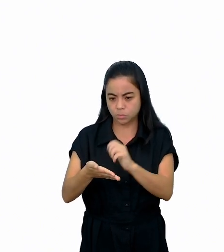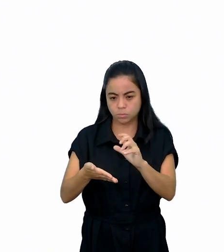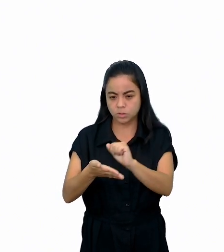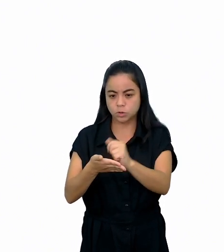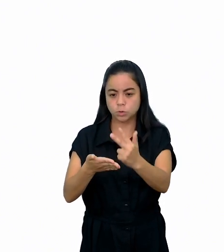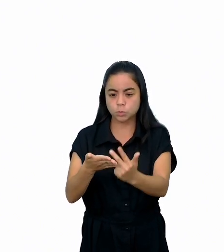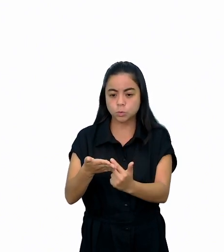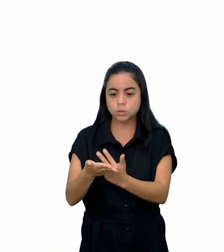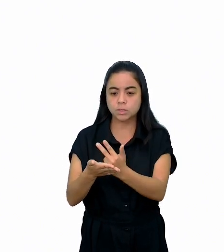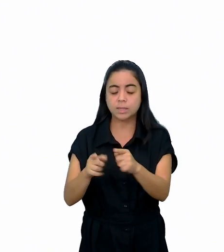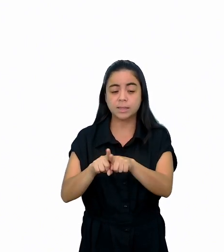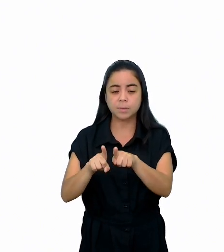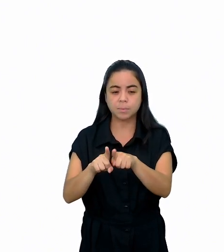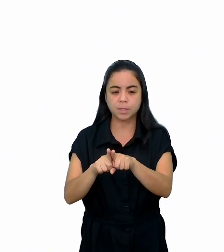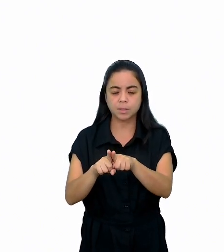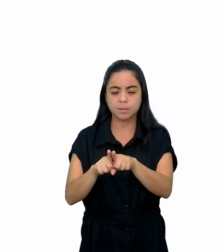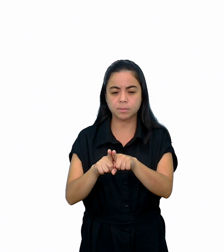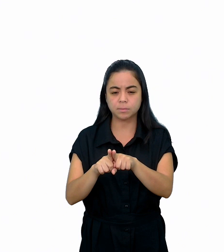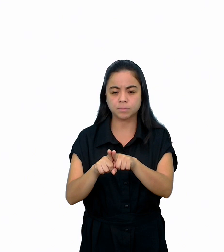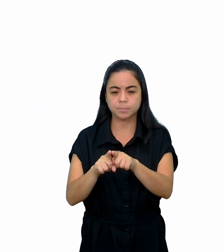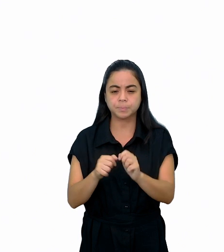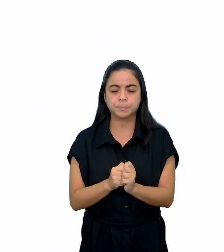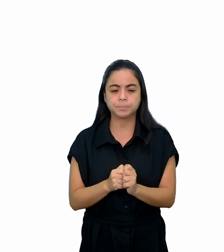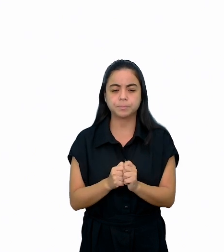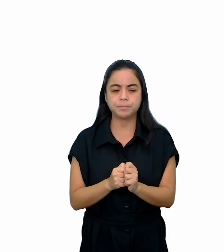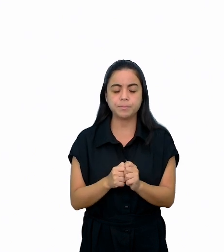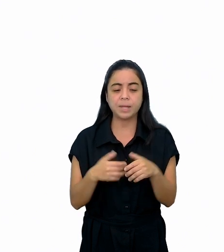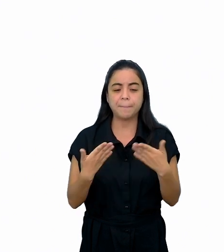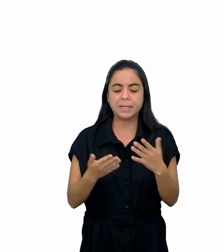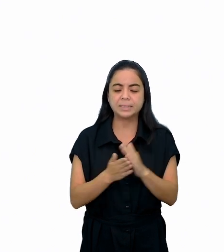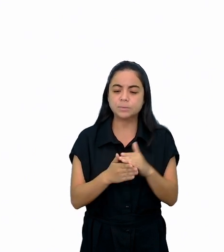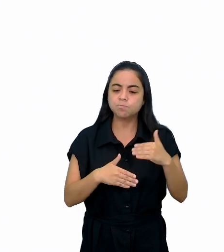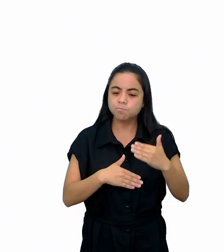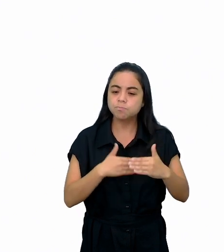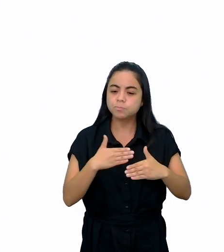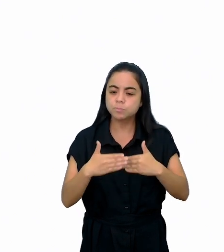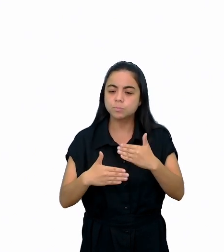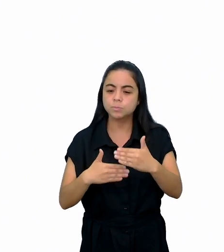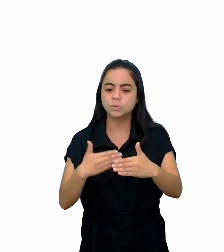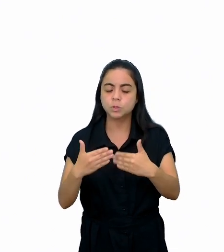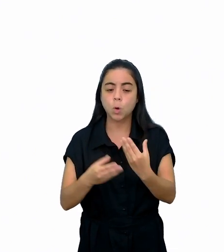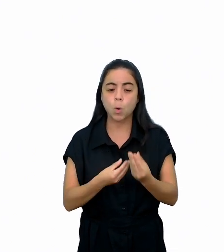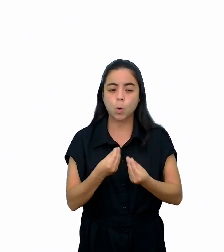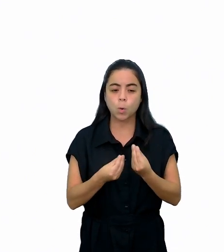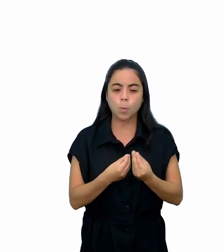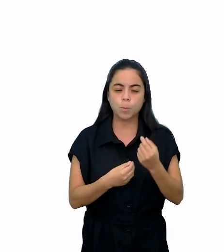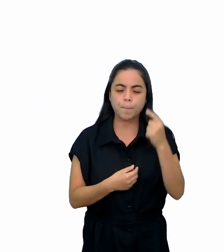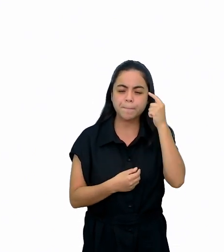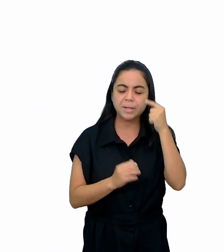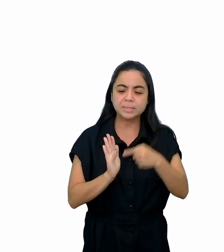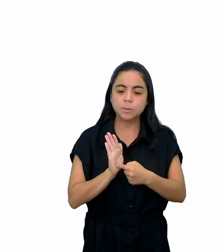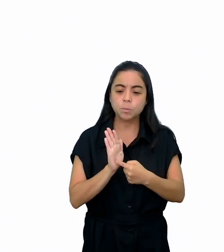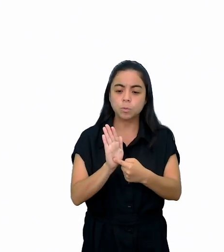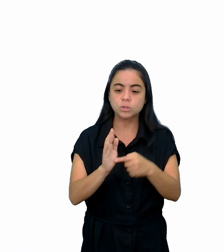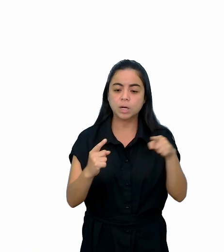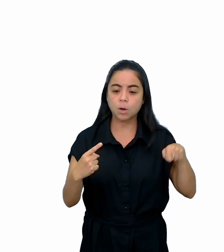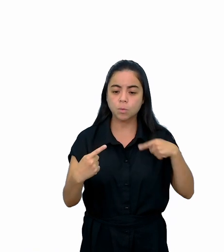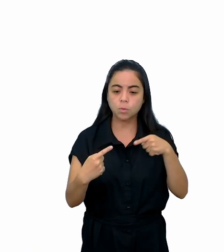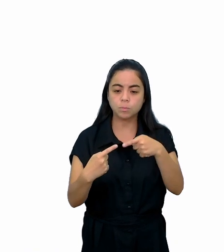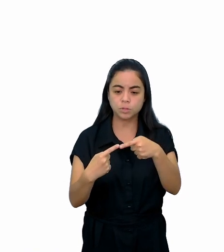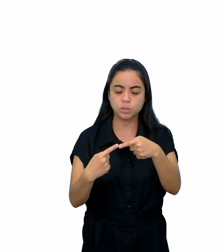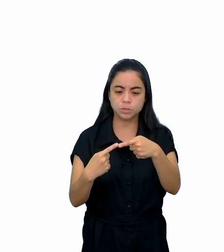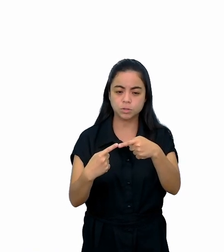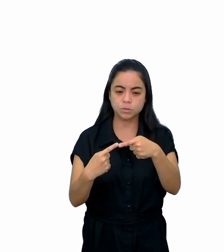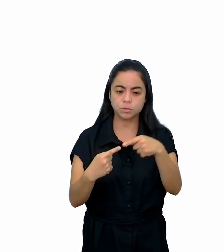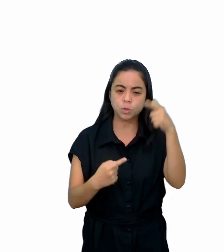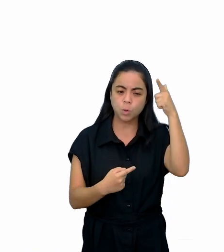Ou também verbalmente, nesse caso, um percurso, como a forma de revelar aí o objetivo, que é chegar